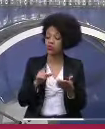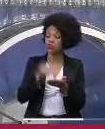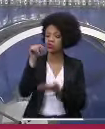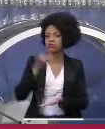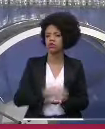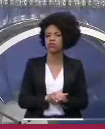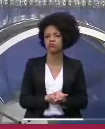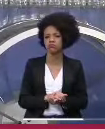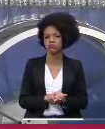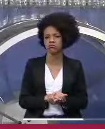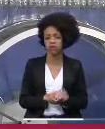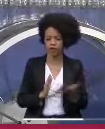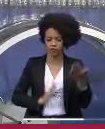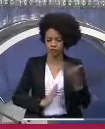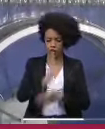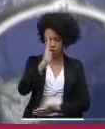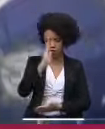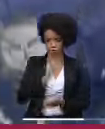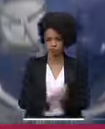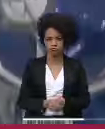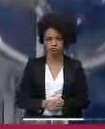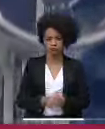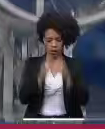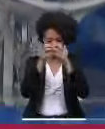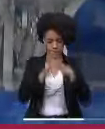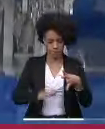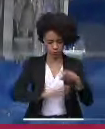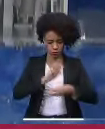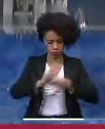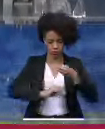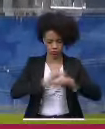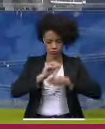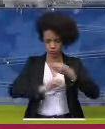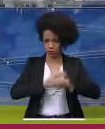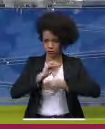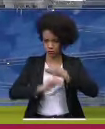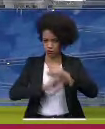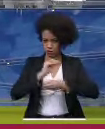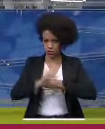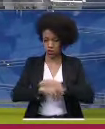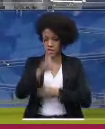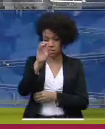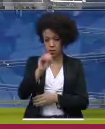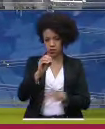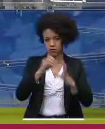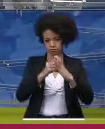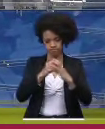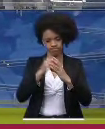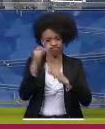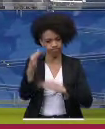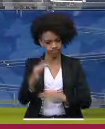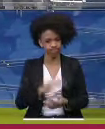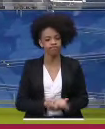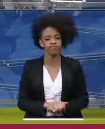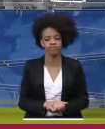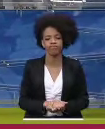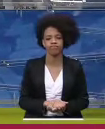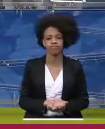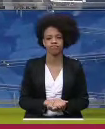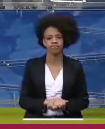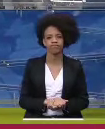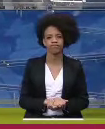sorteio. Valendo! Globo recarregado, embaralhando 50 bolas numeradas de 0 a